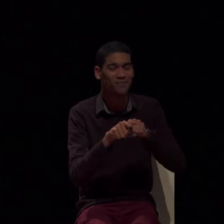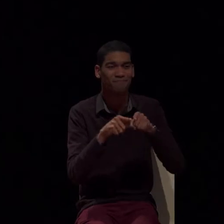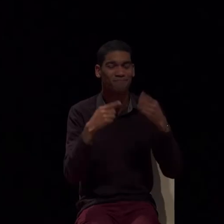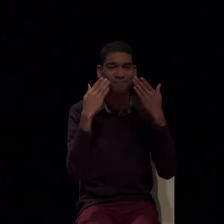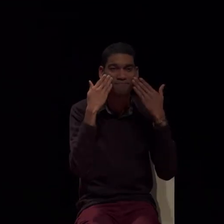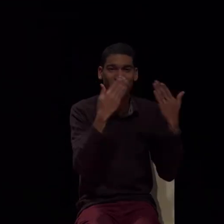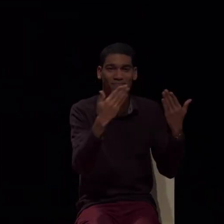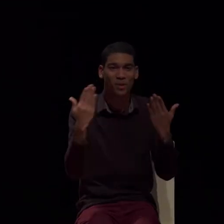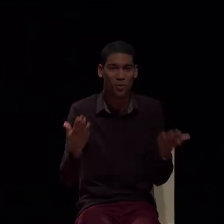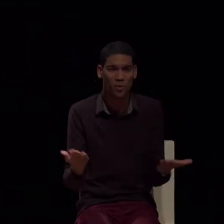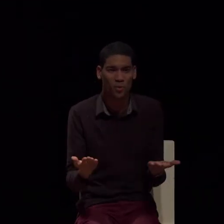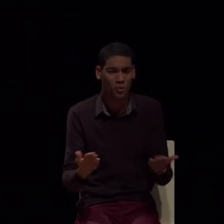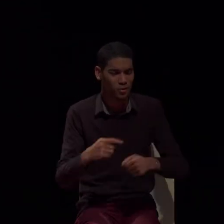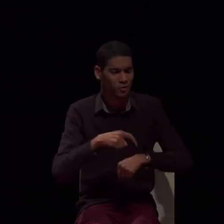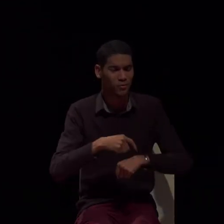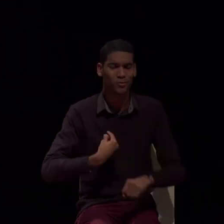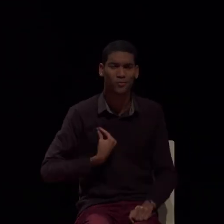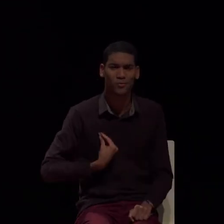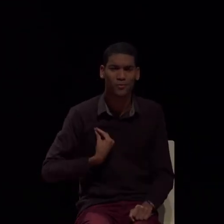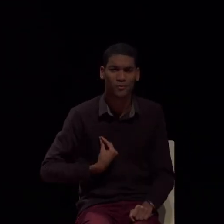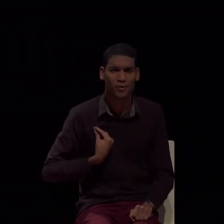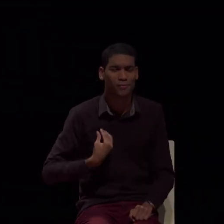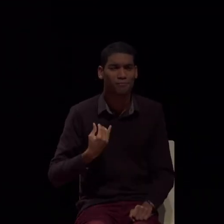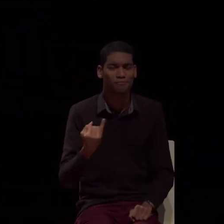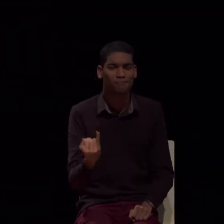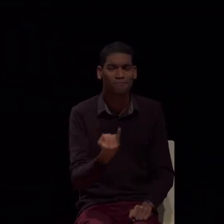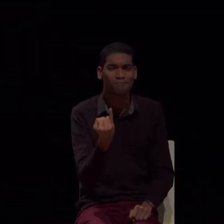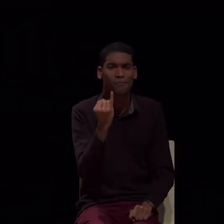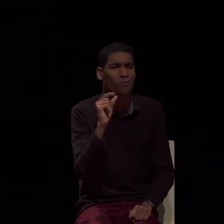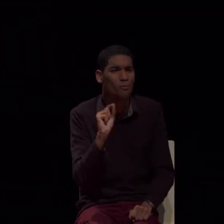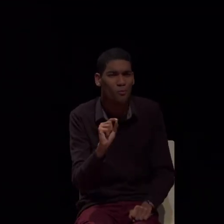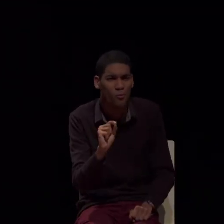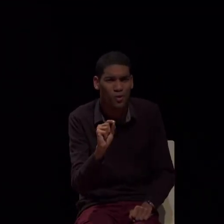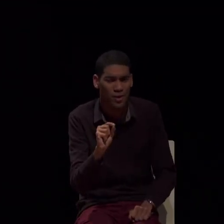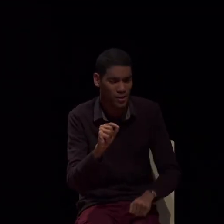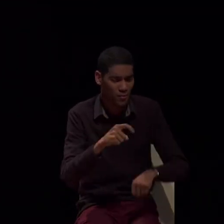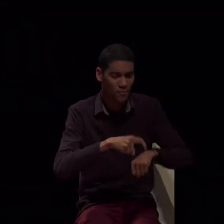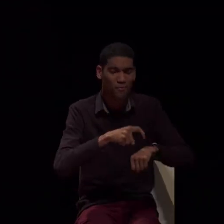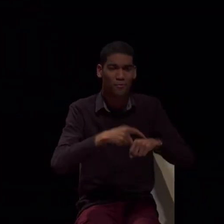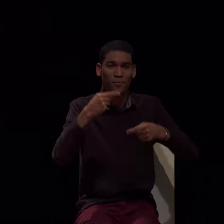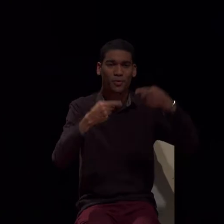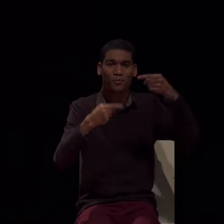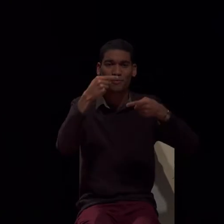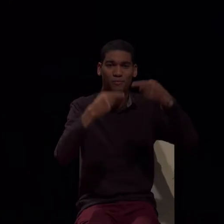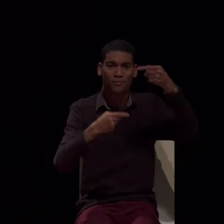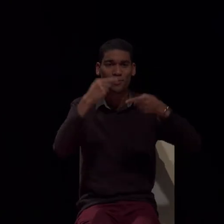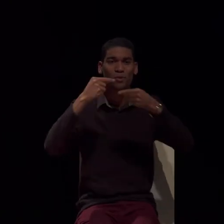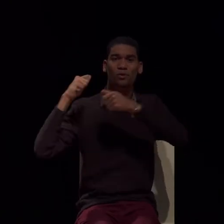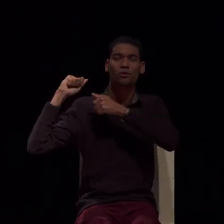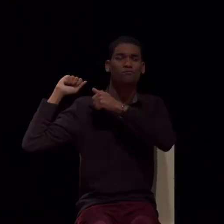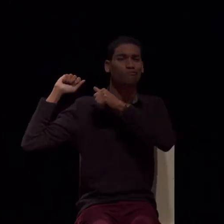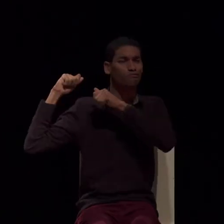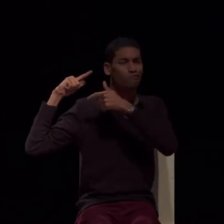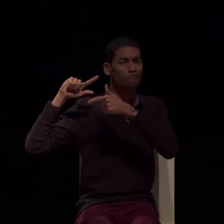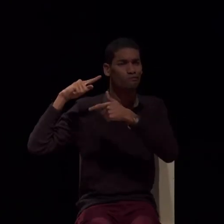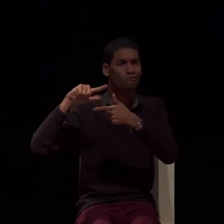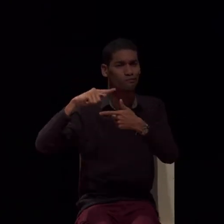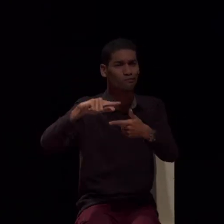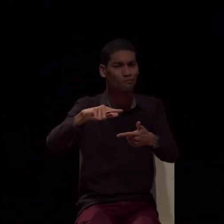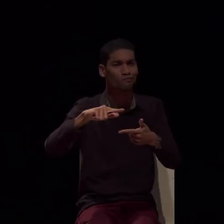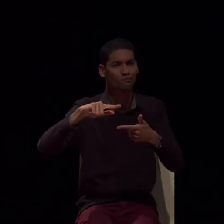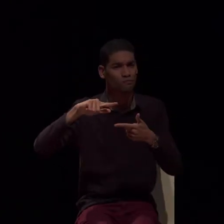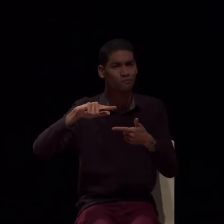nós estamos vivendo um momento político no brasil em que o conservadorismo tem tomado conta